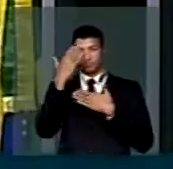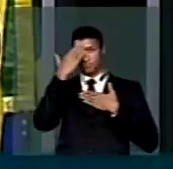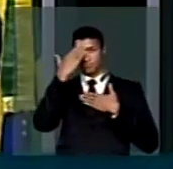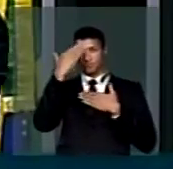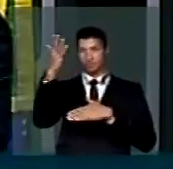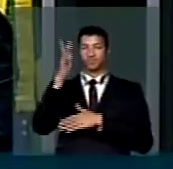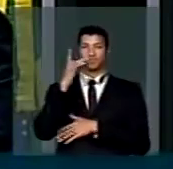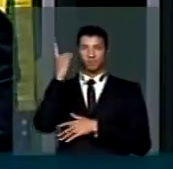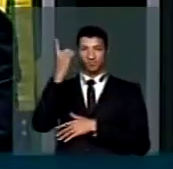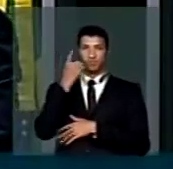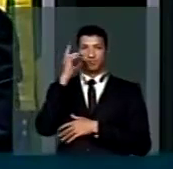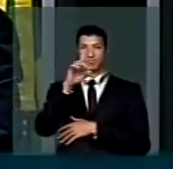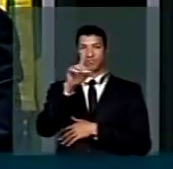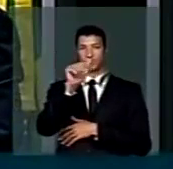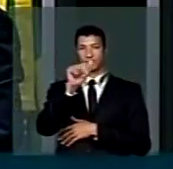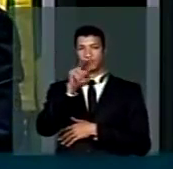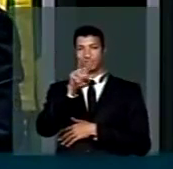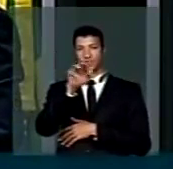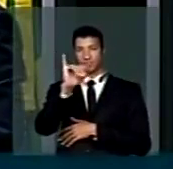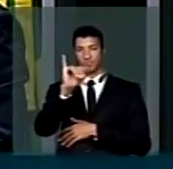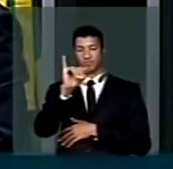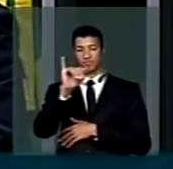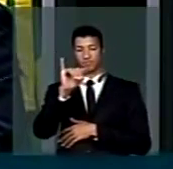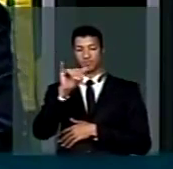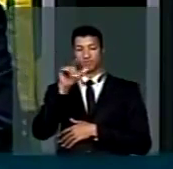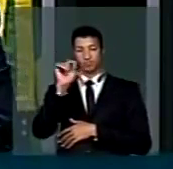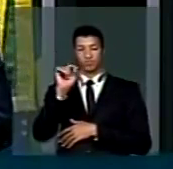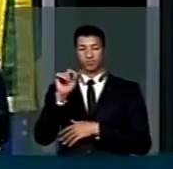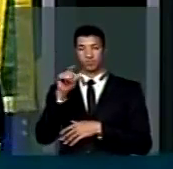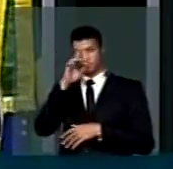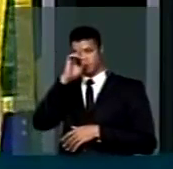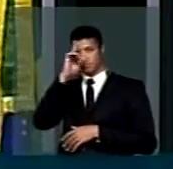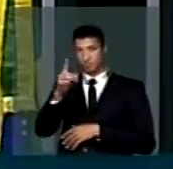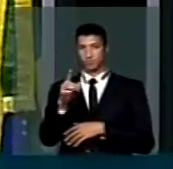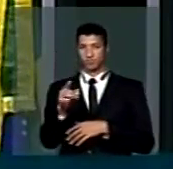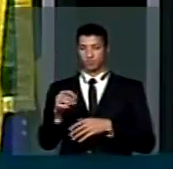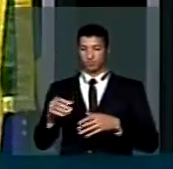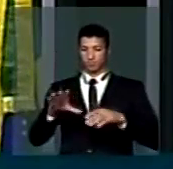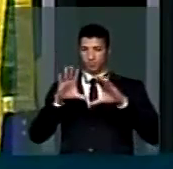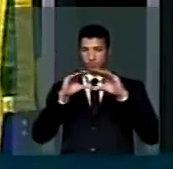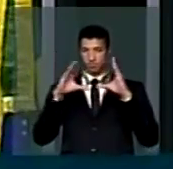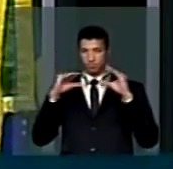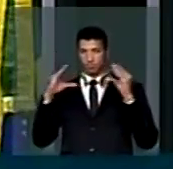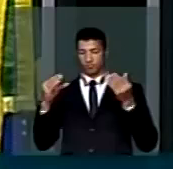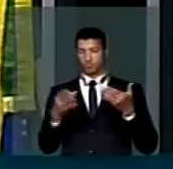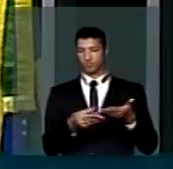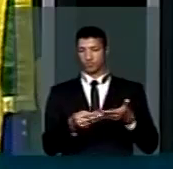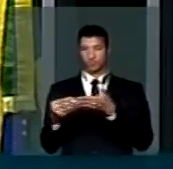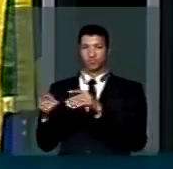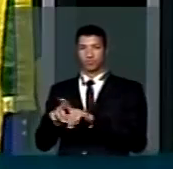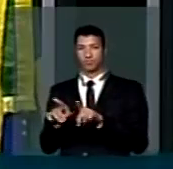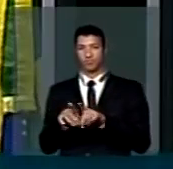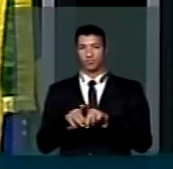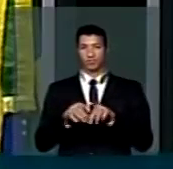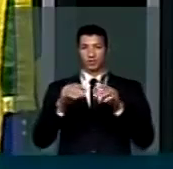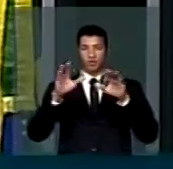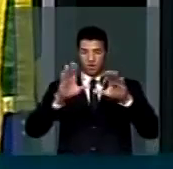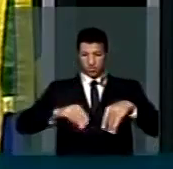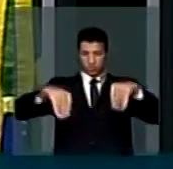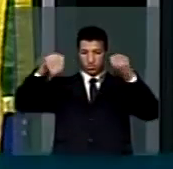Agradeço ao deputado Davi Alcolumbre, que mandou um colchão e um par de